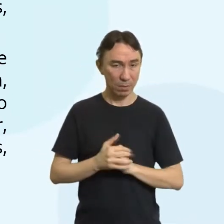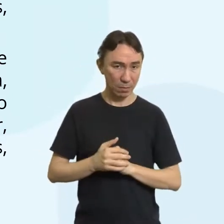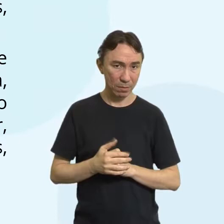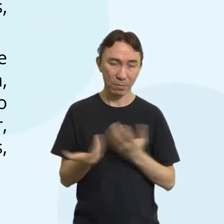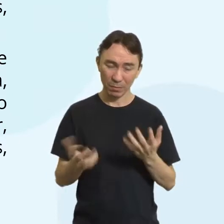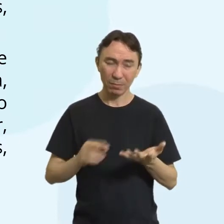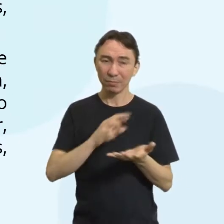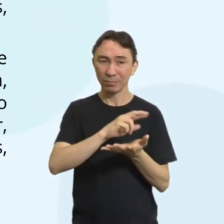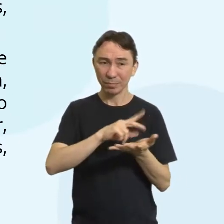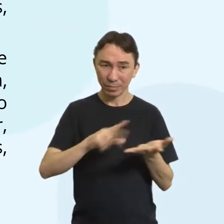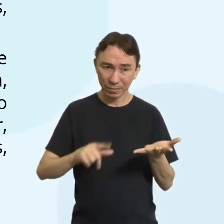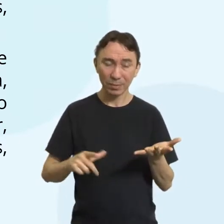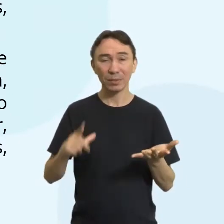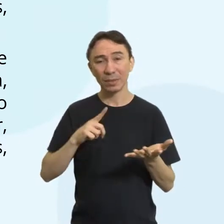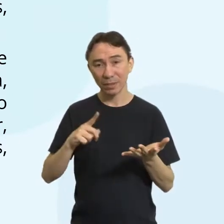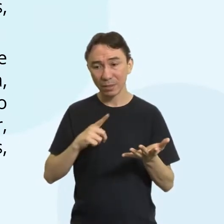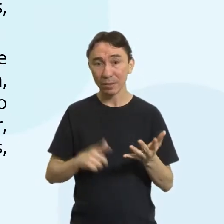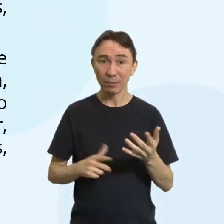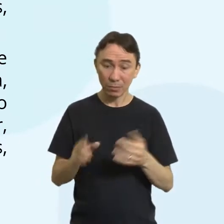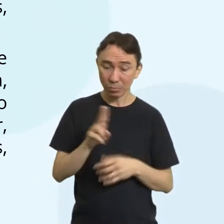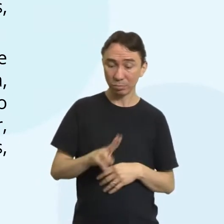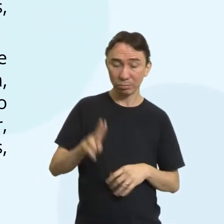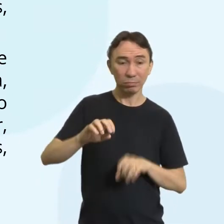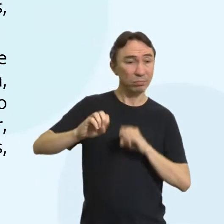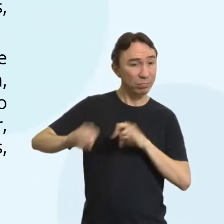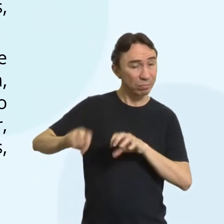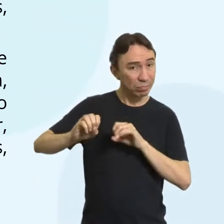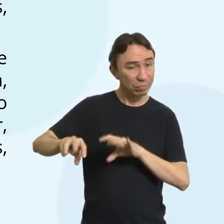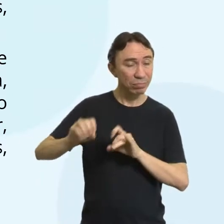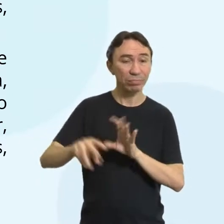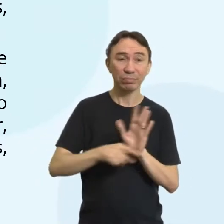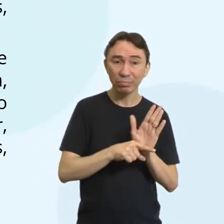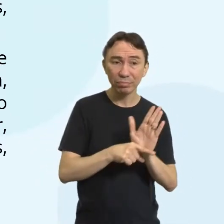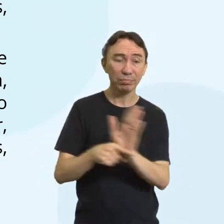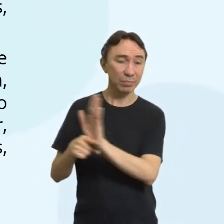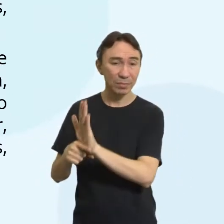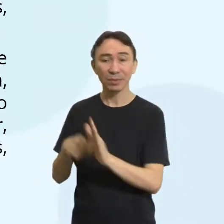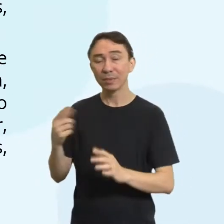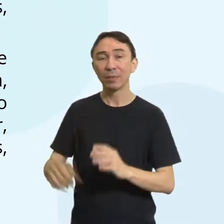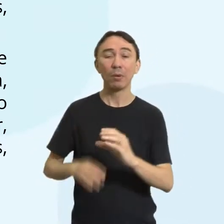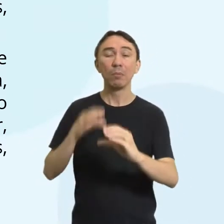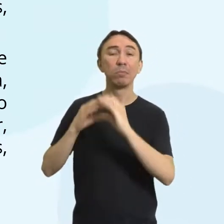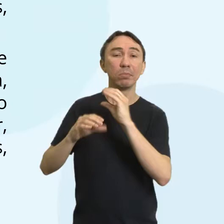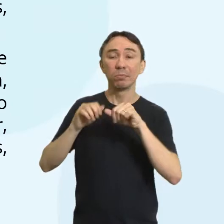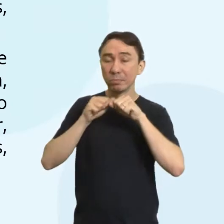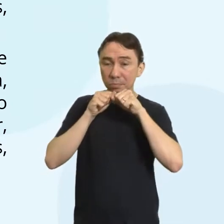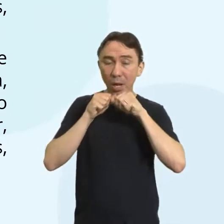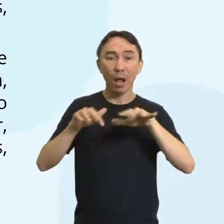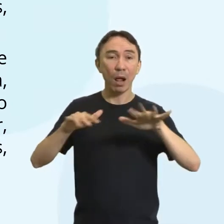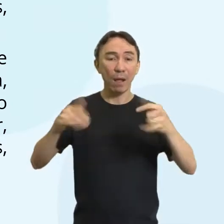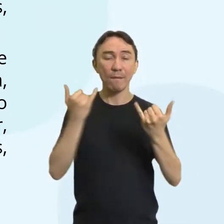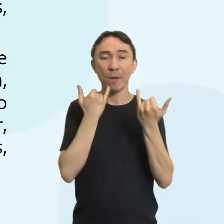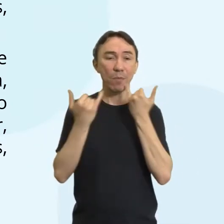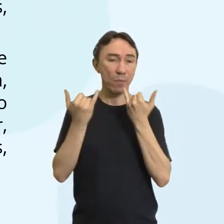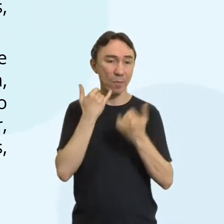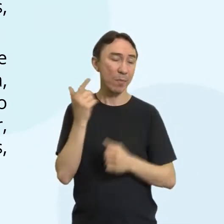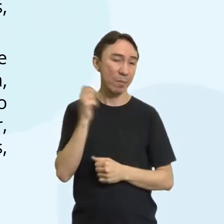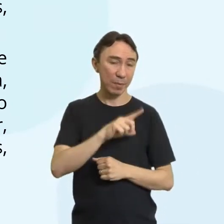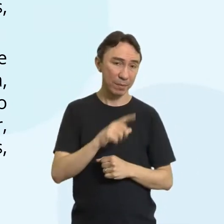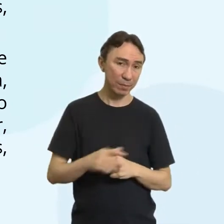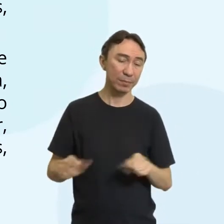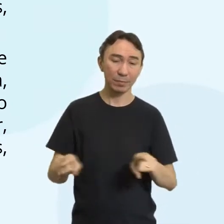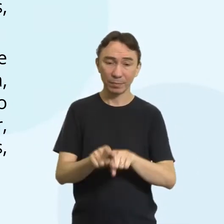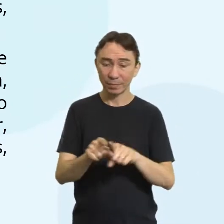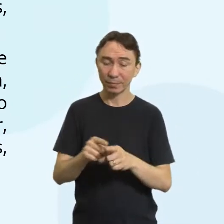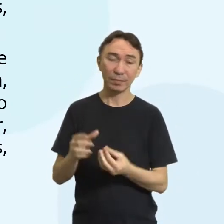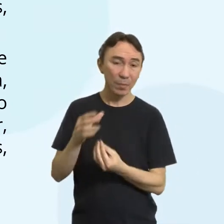recurso pedagógico e como ferramenta de formação, para comunicar, acessar e disseminar informações, produzir conhecimento,